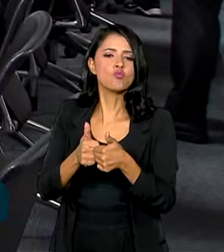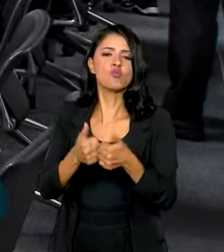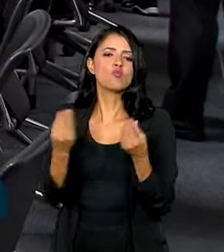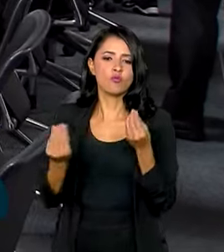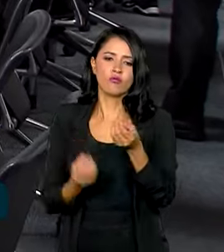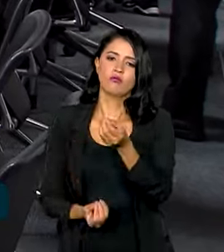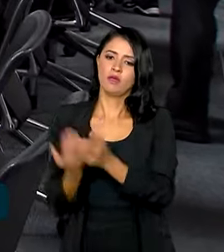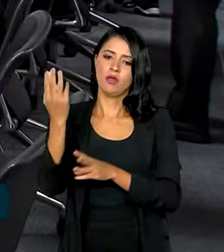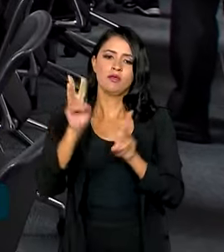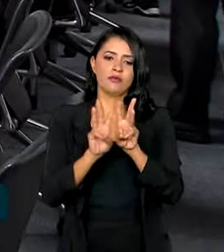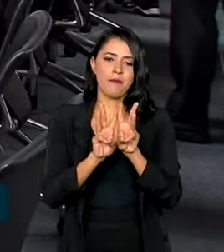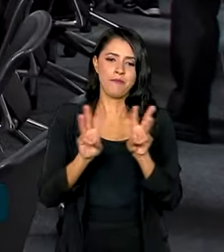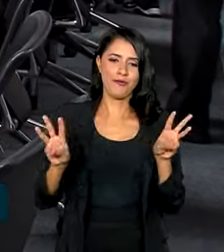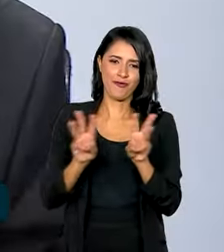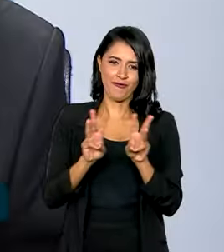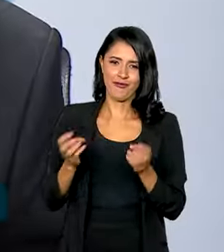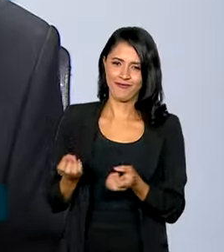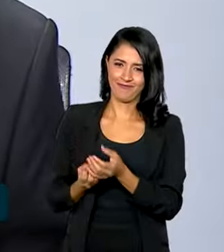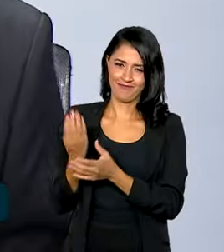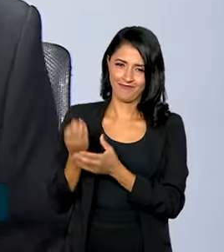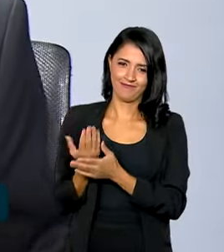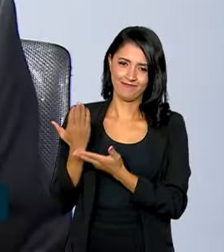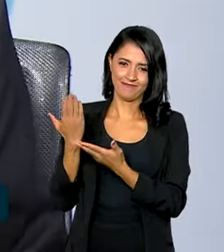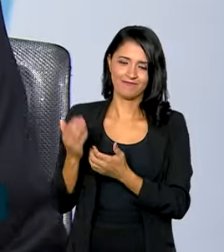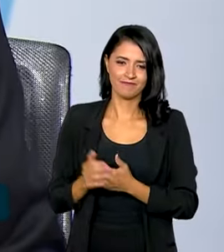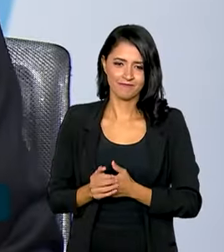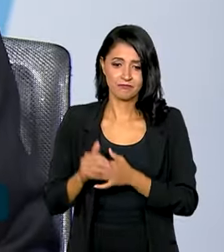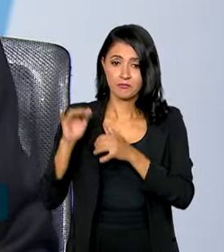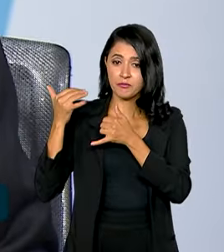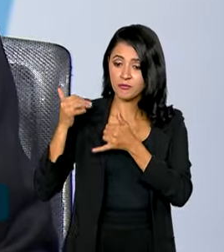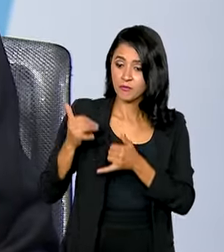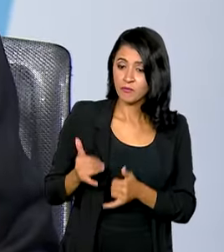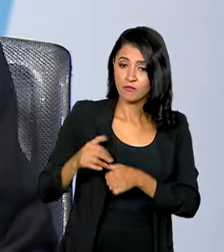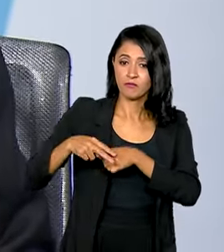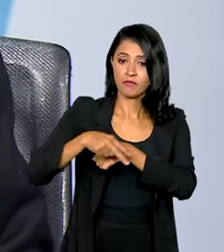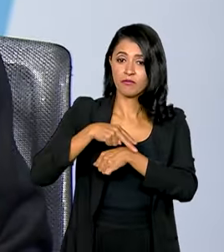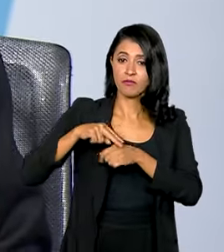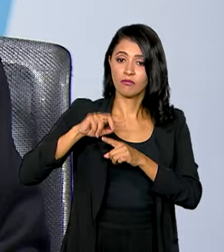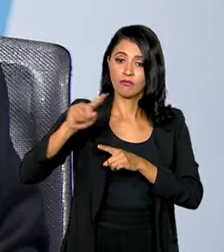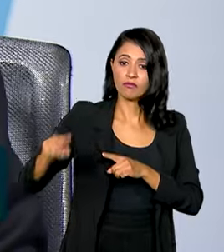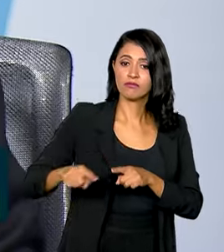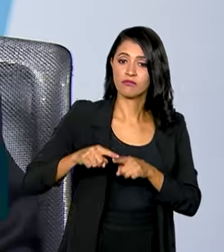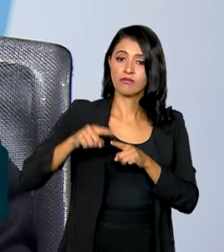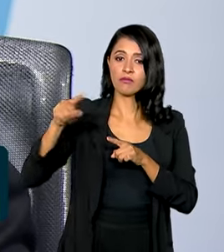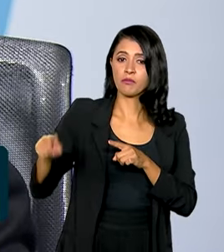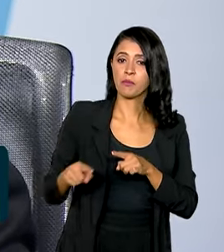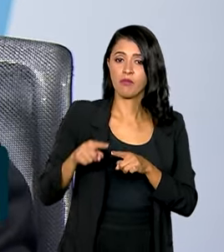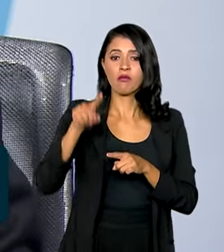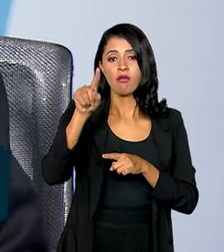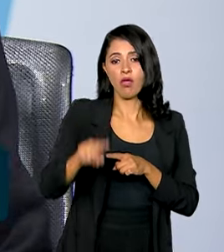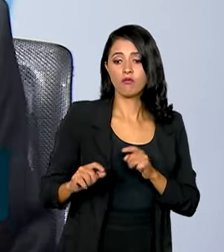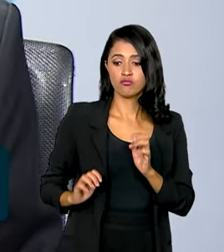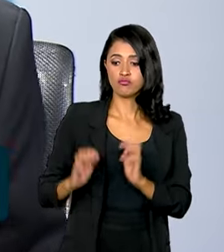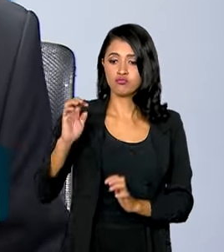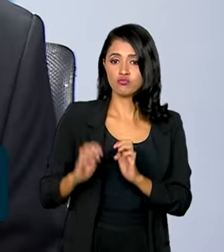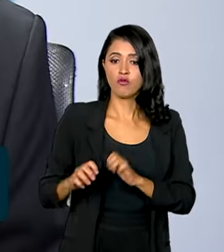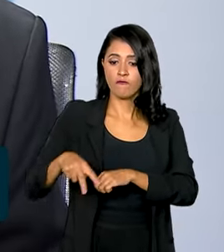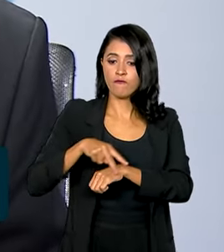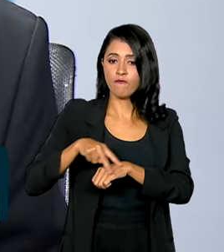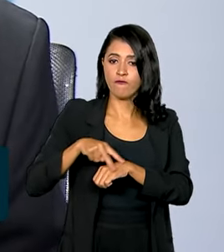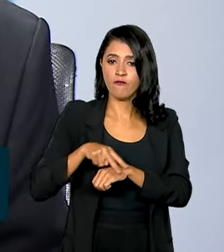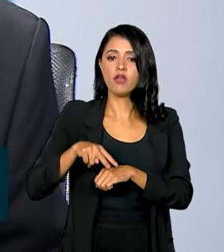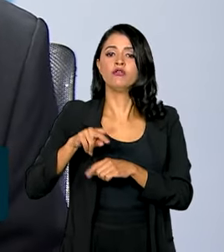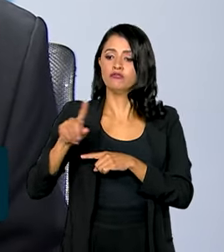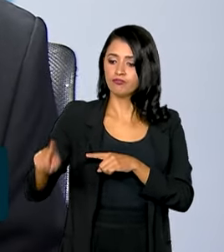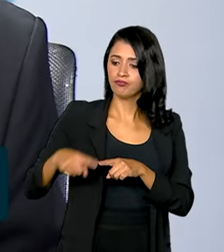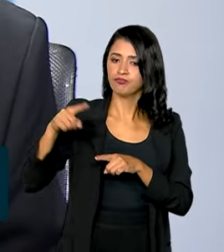plataforma da produtividade energia verde e renovável uma indústria ver de renovável o Brasil vai ter